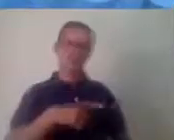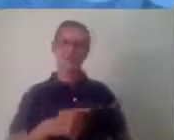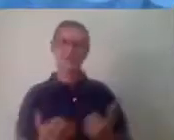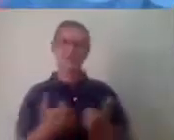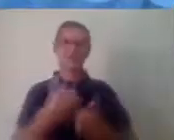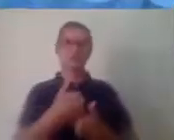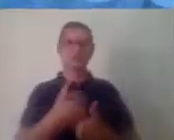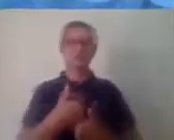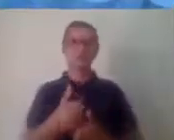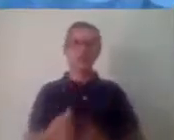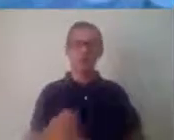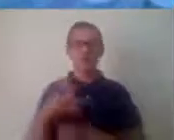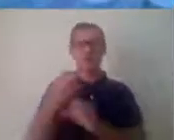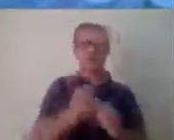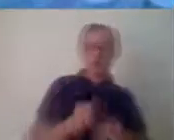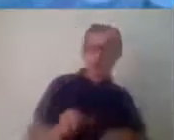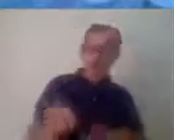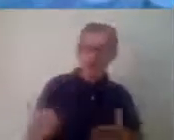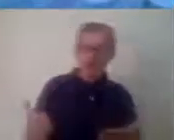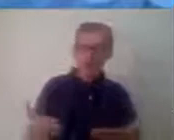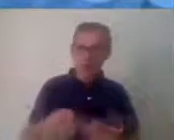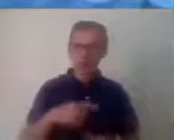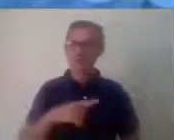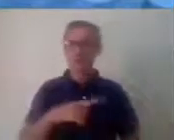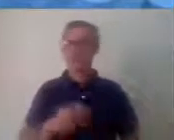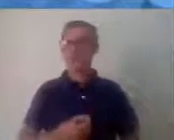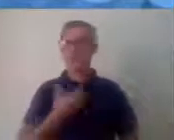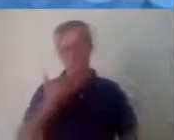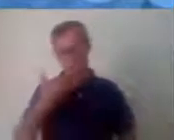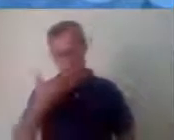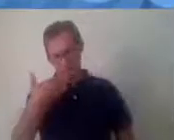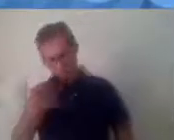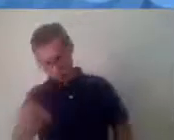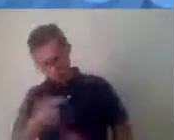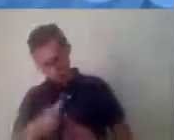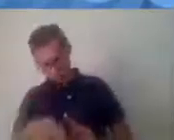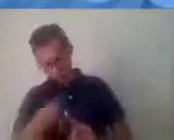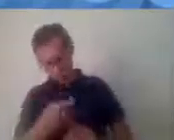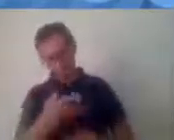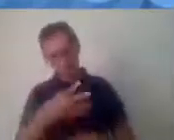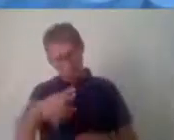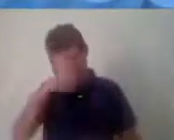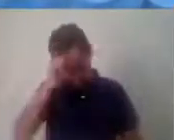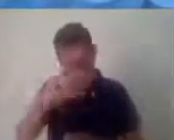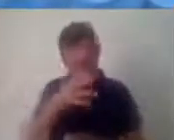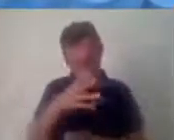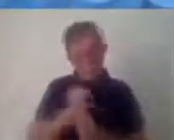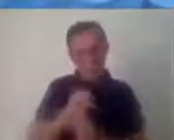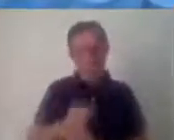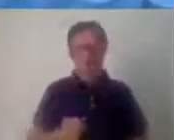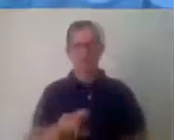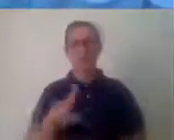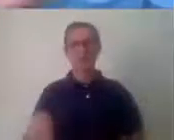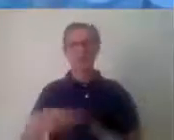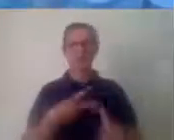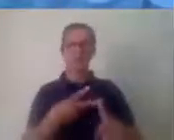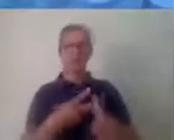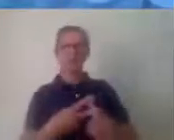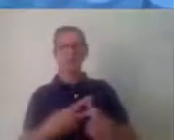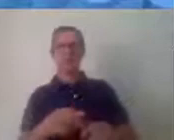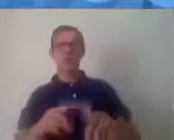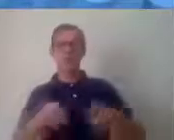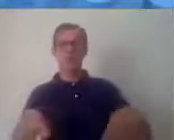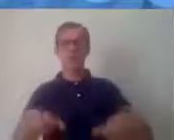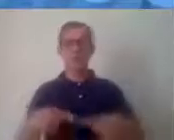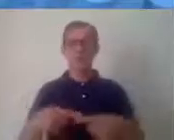substituição trigonométrica, agora não. Nossa vida vai melhorar depois que a gente aprender a calcular a integral dupla para regiões que